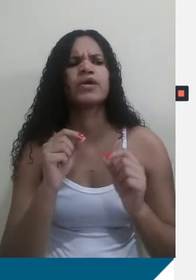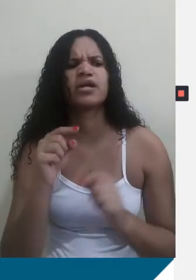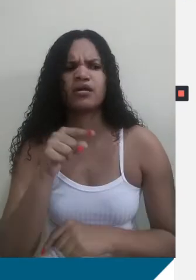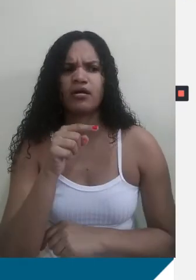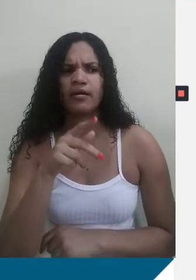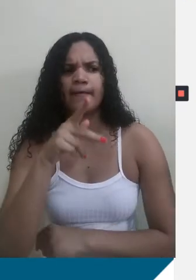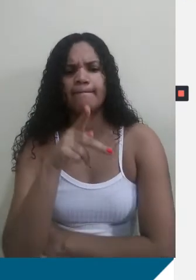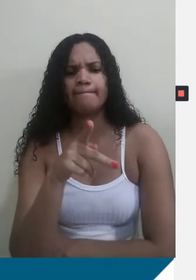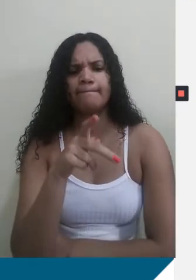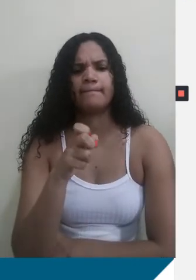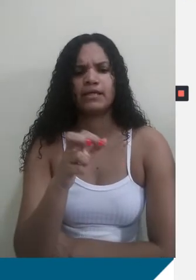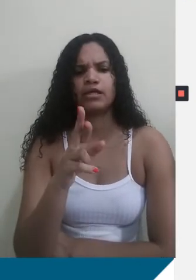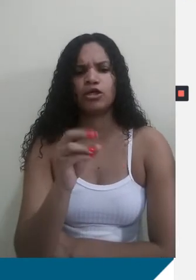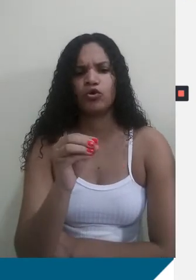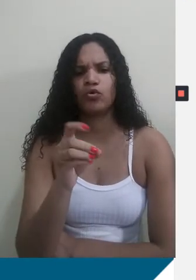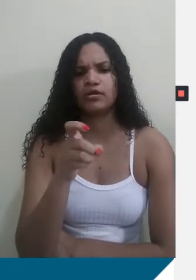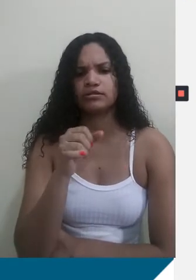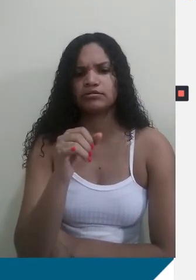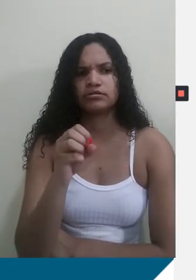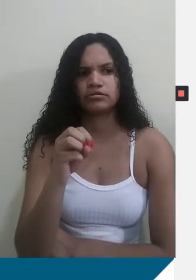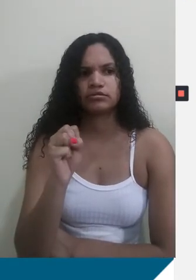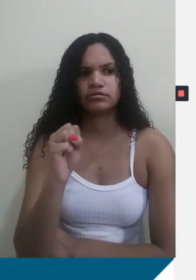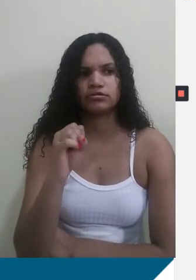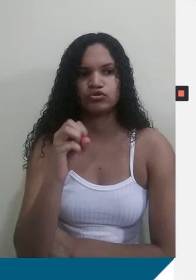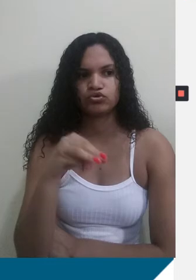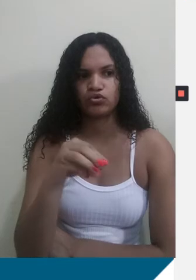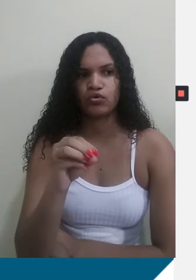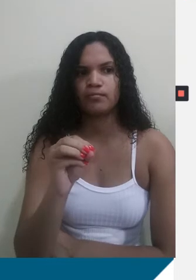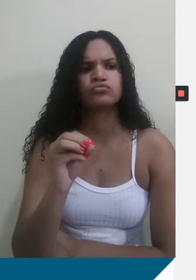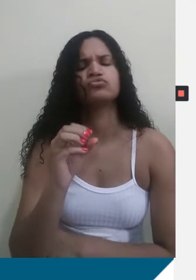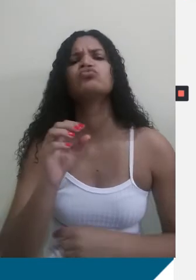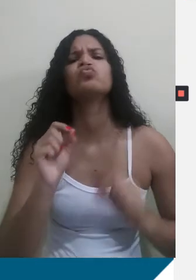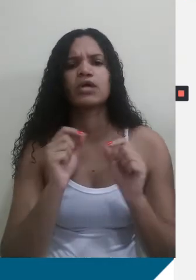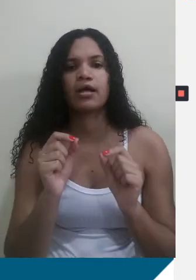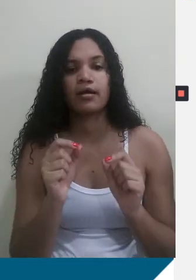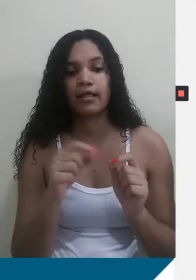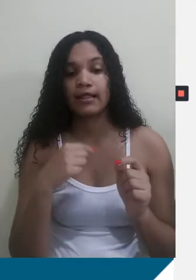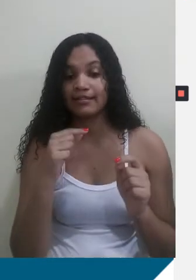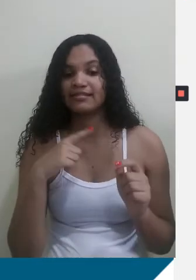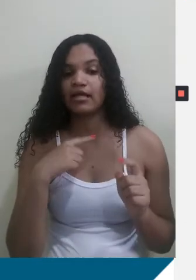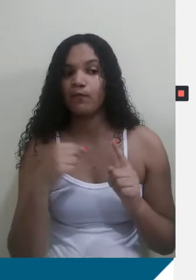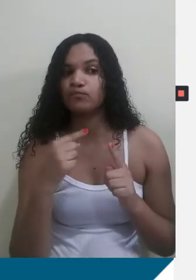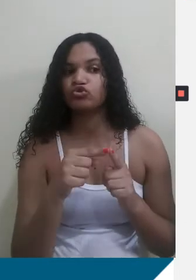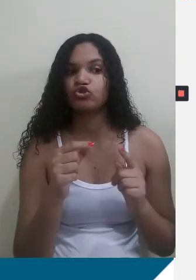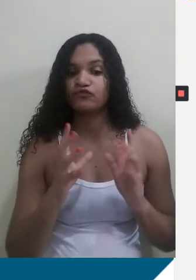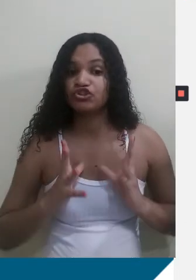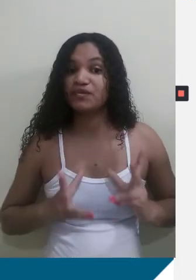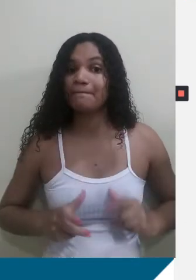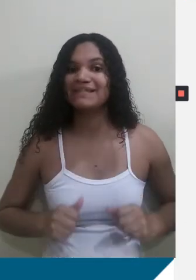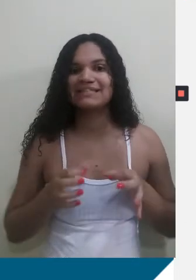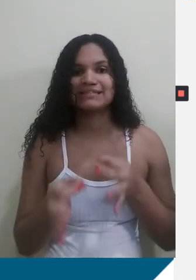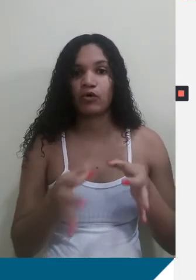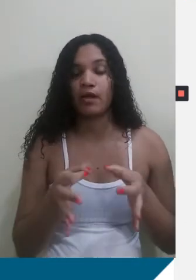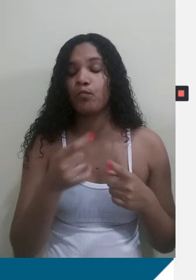os peroxissomos? São estruturas que têm a função de desintoxicação, porque